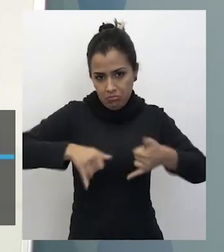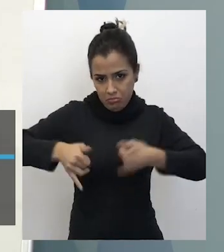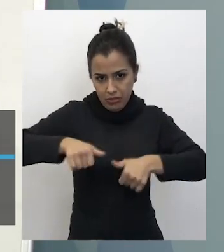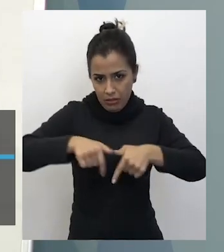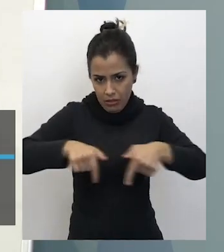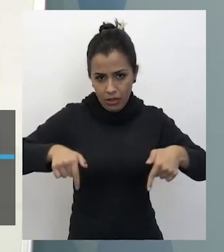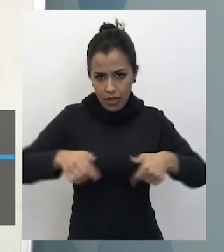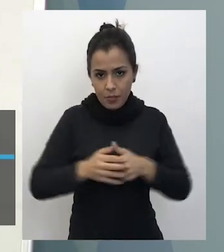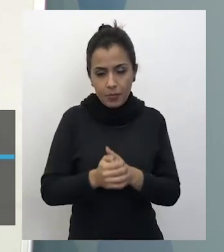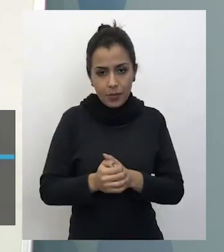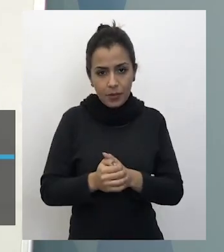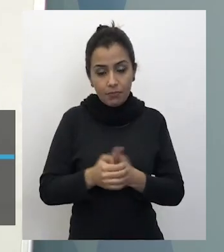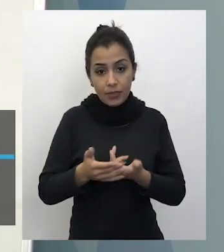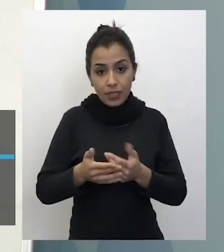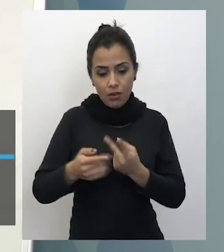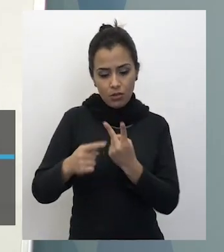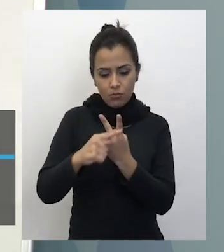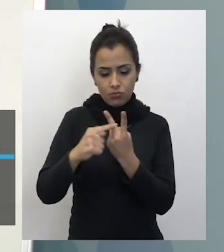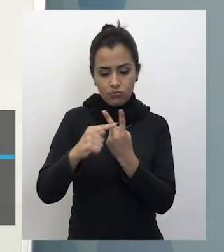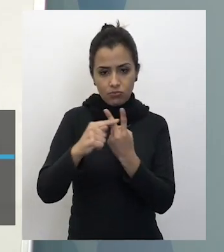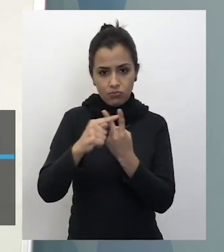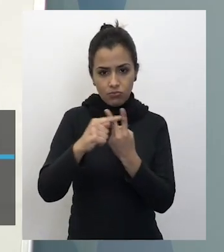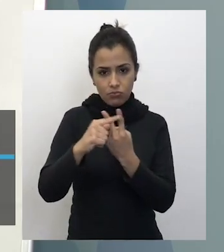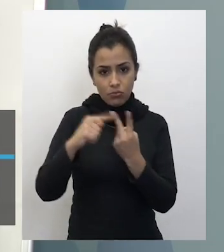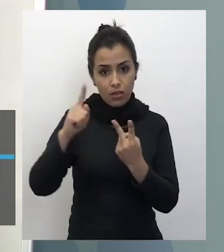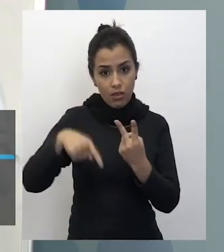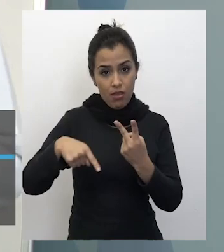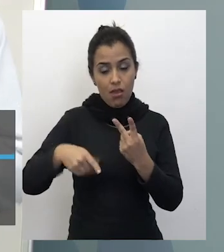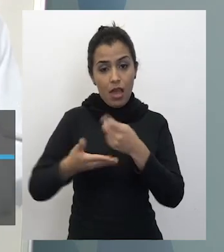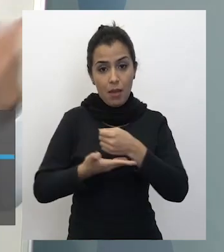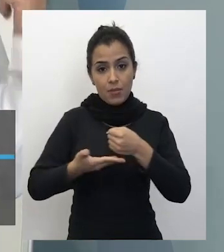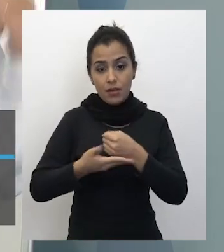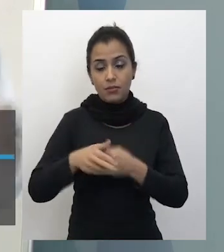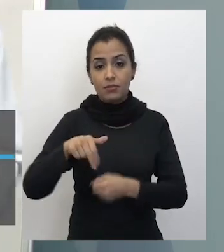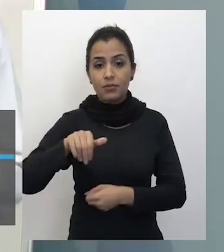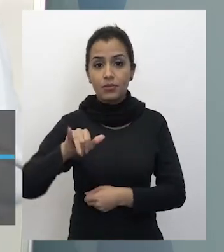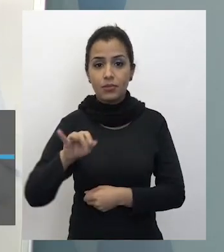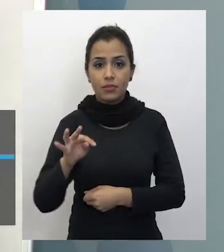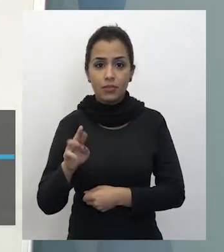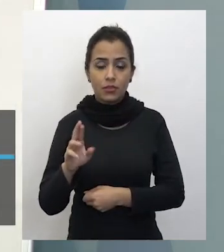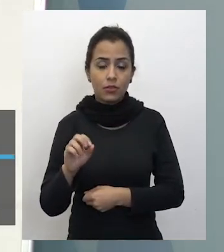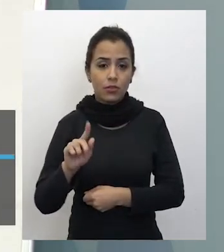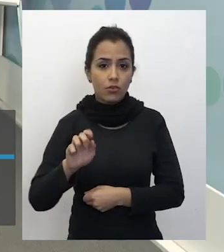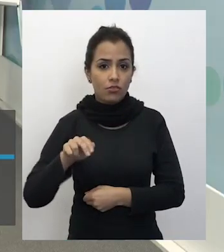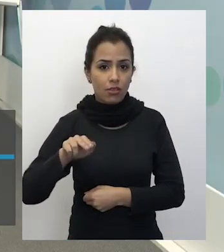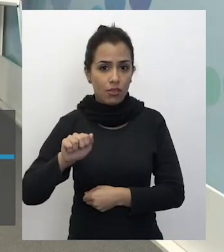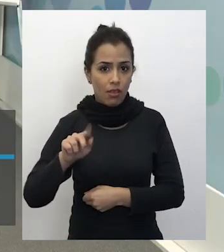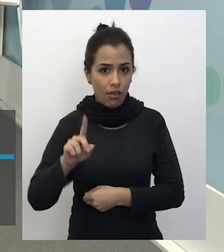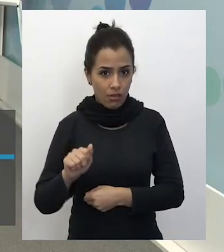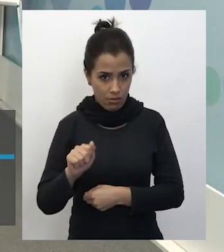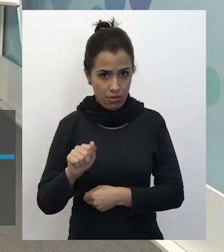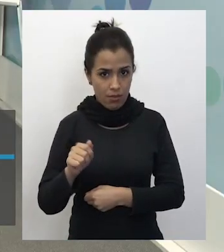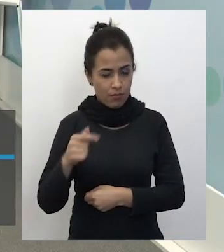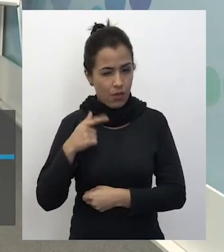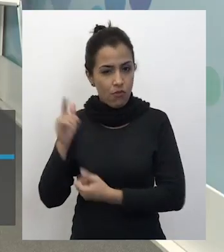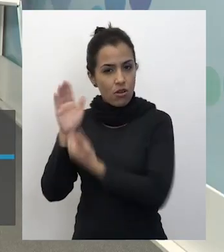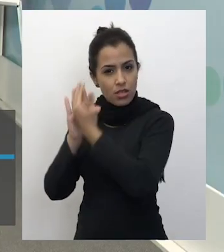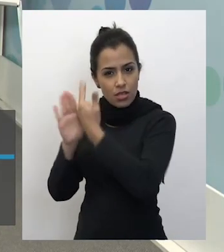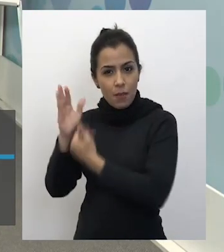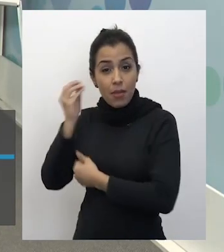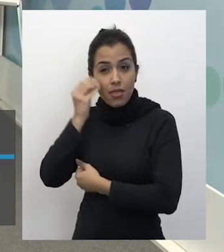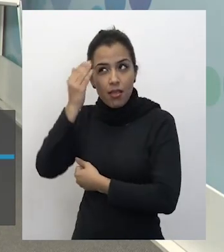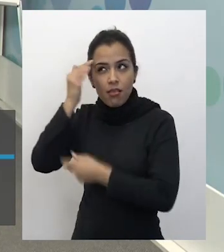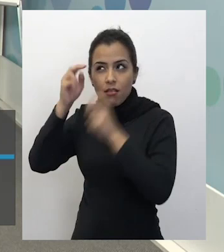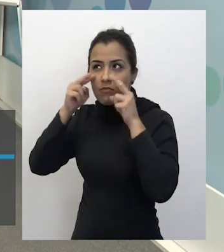degrau seria o que a gente chama de base nitrogenada, tá bom? Então, eu vou fazer um esqueminha aqui atrás de mim para a gente tentar entender isso aí.